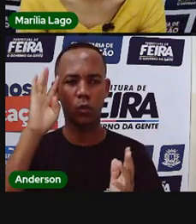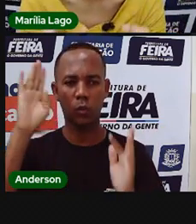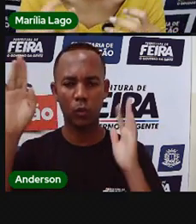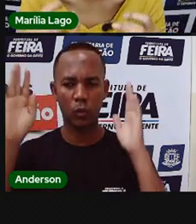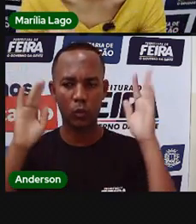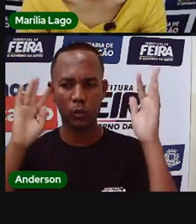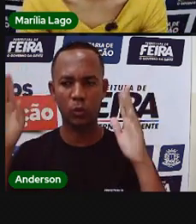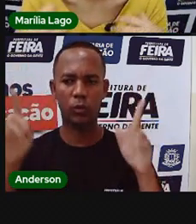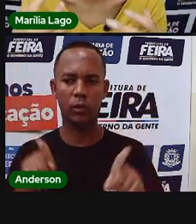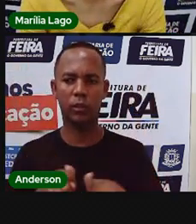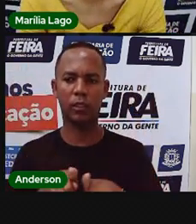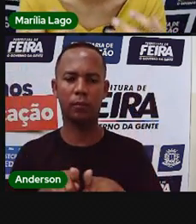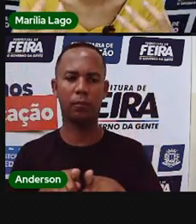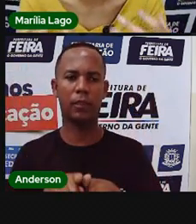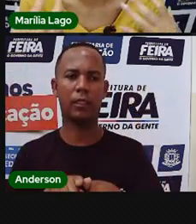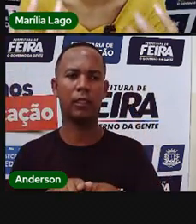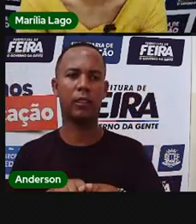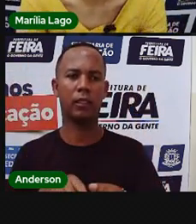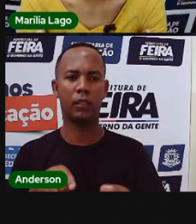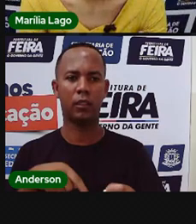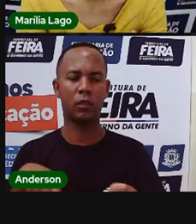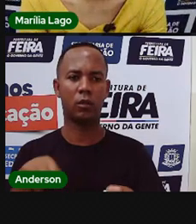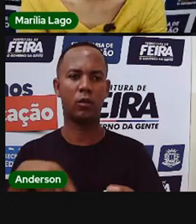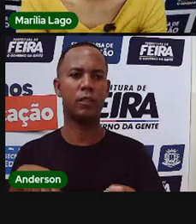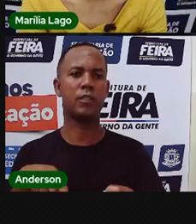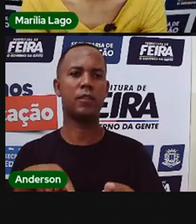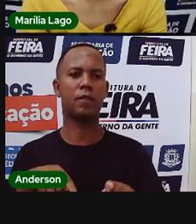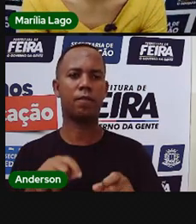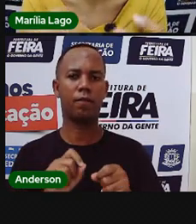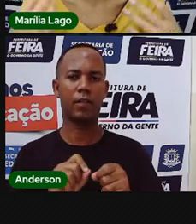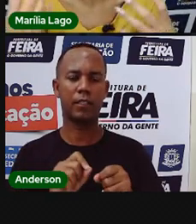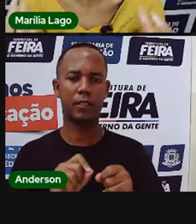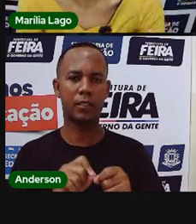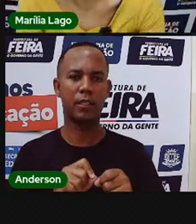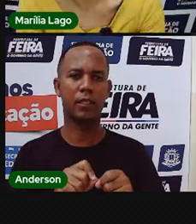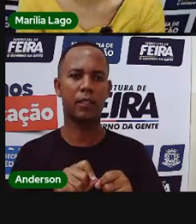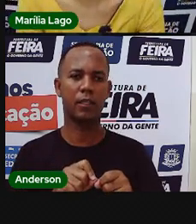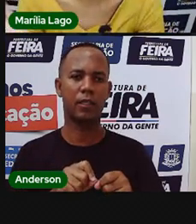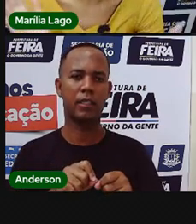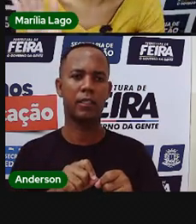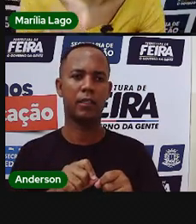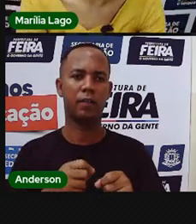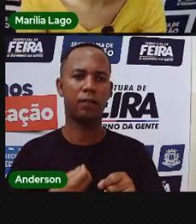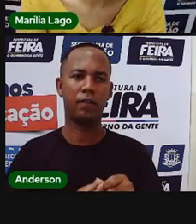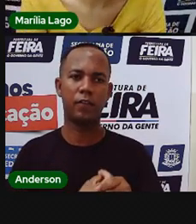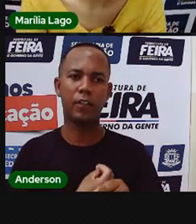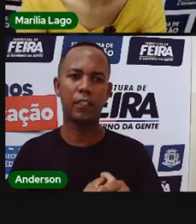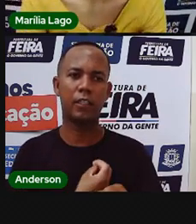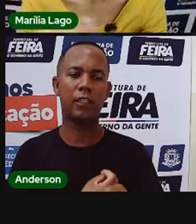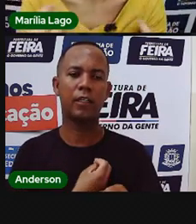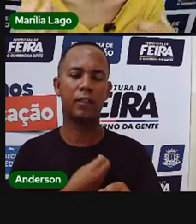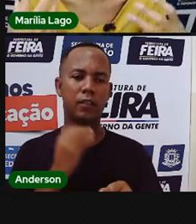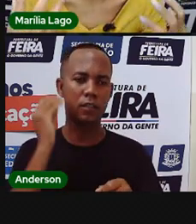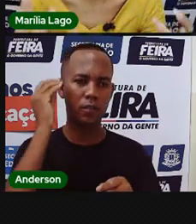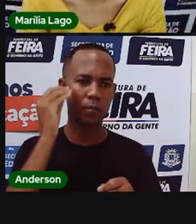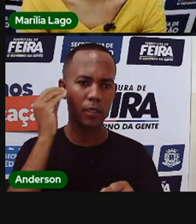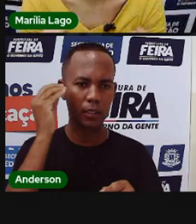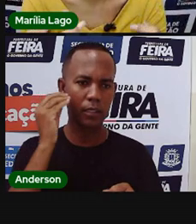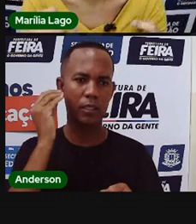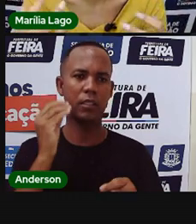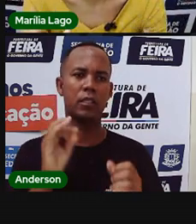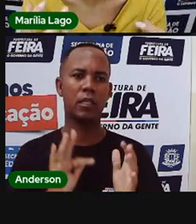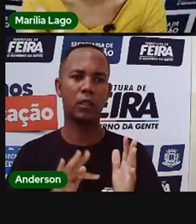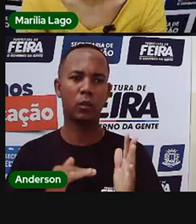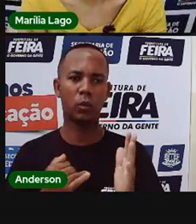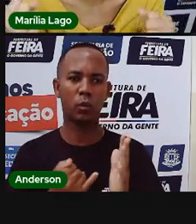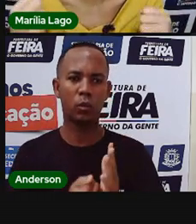dedica, no que a gente se propõe a fazer, né, a partir das nossas vivências, das nossas experiências e tudo que a gente tem